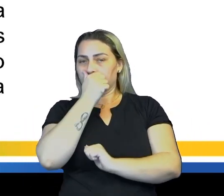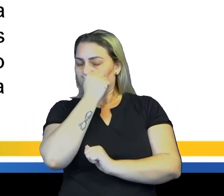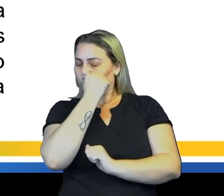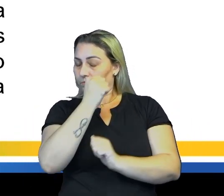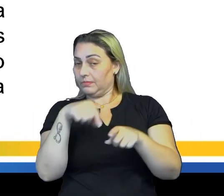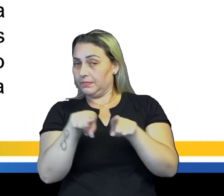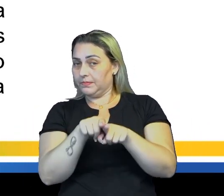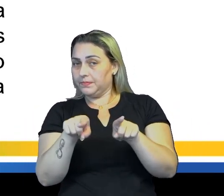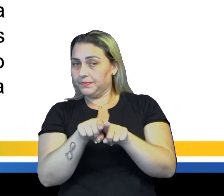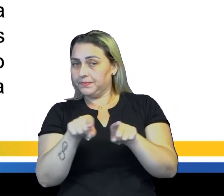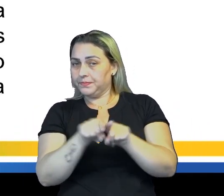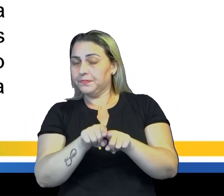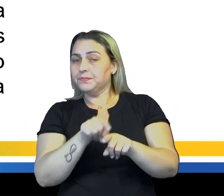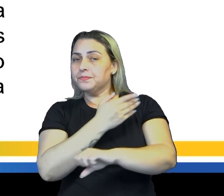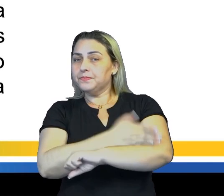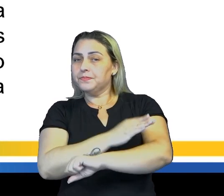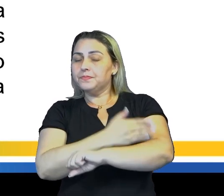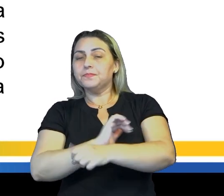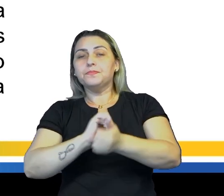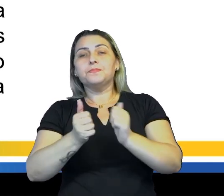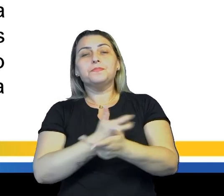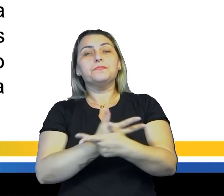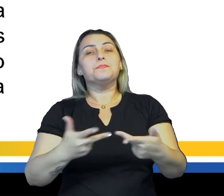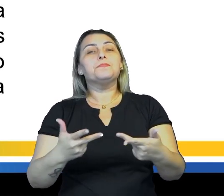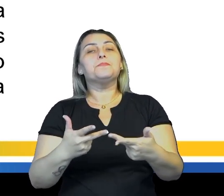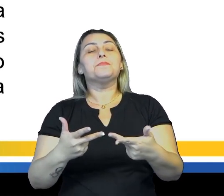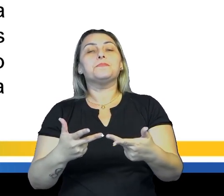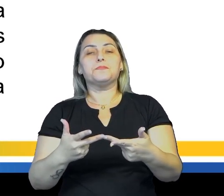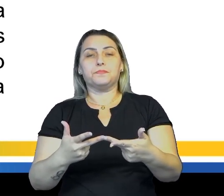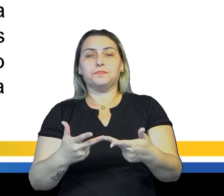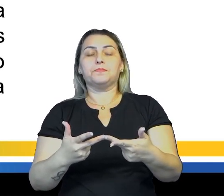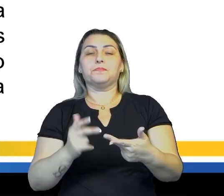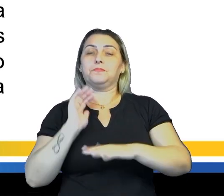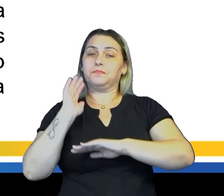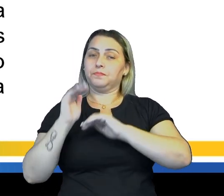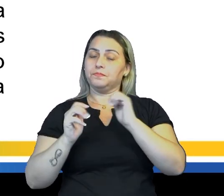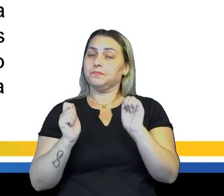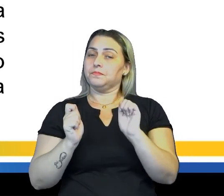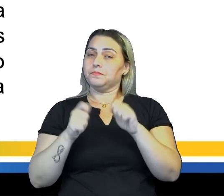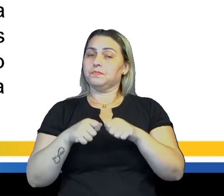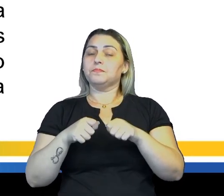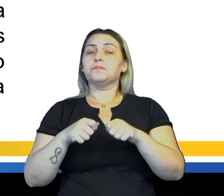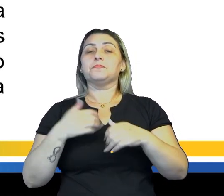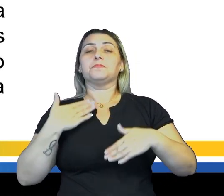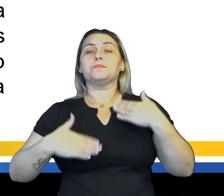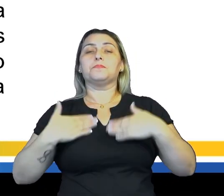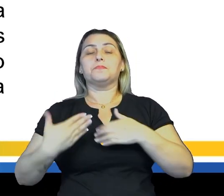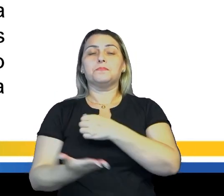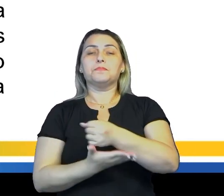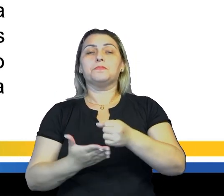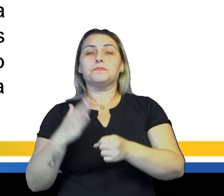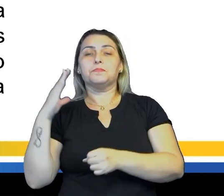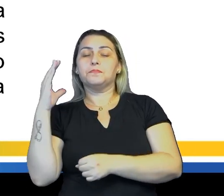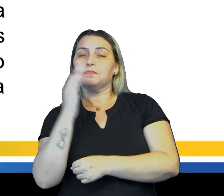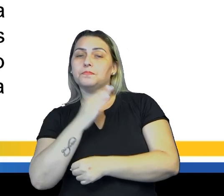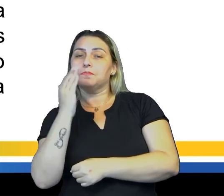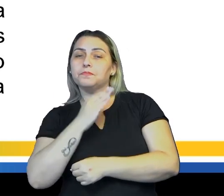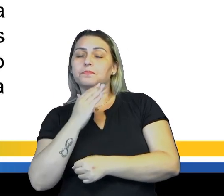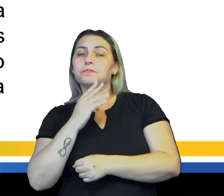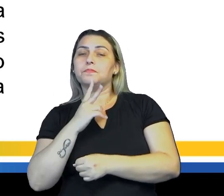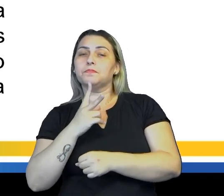Além disso o treinamento do atletismo é uma ótima ferramenta para desenvolver as capacidades físicas básicas como velocidade